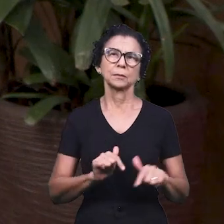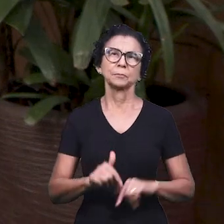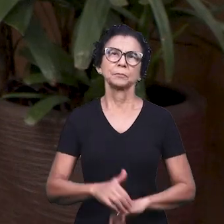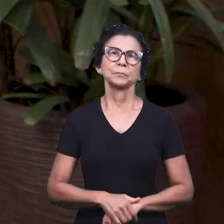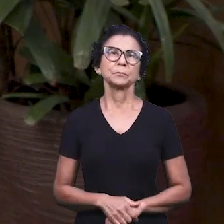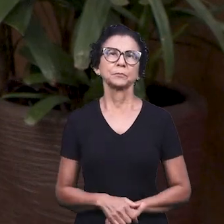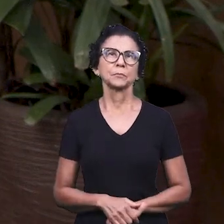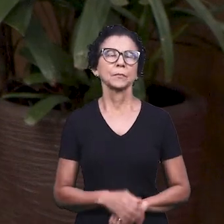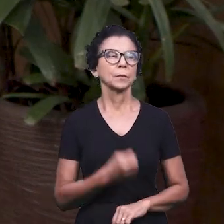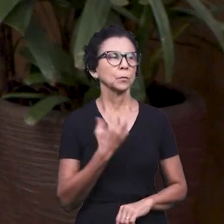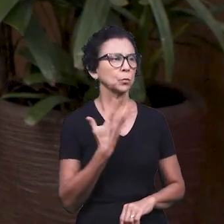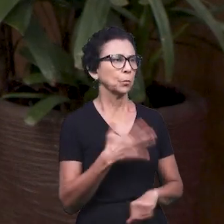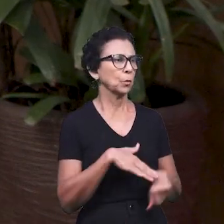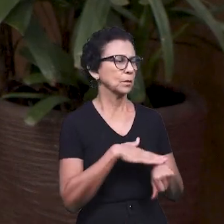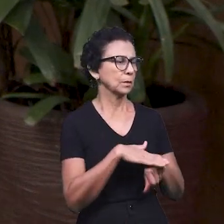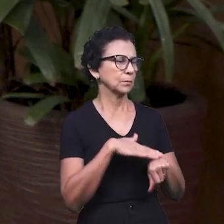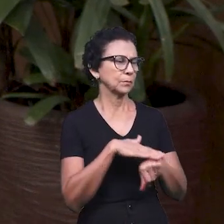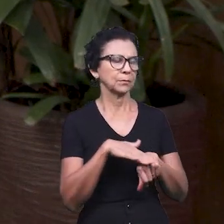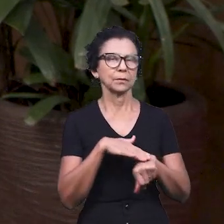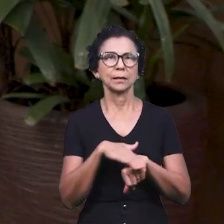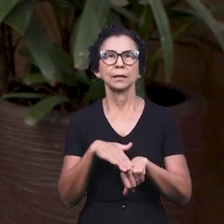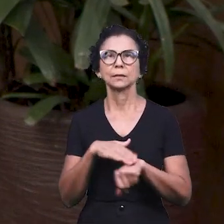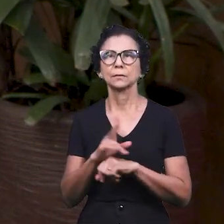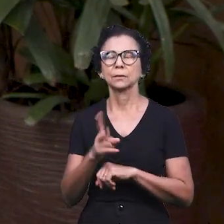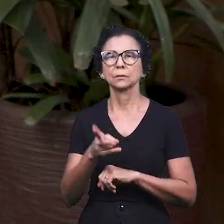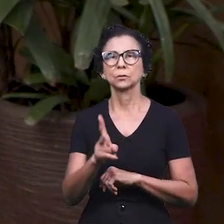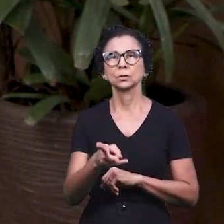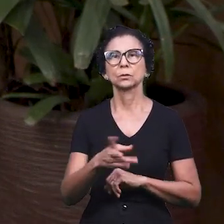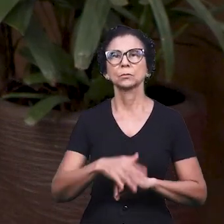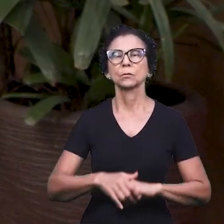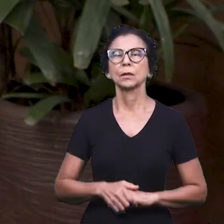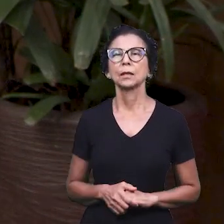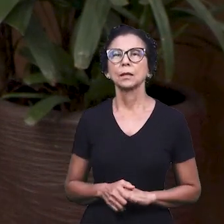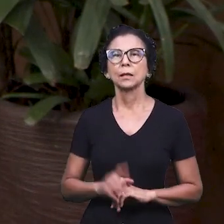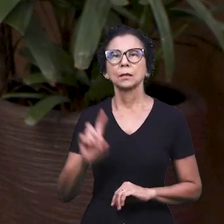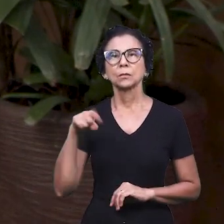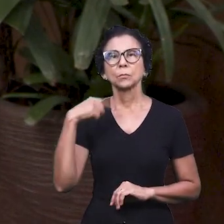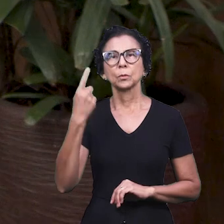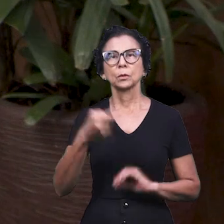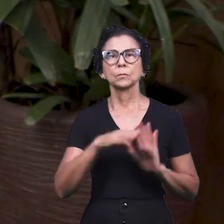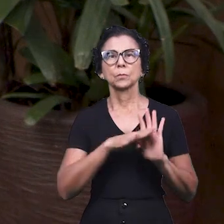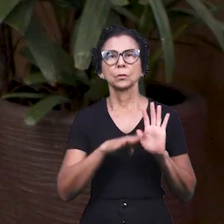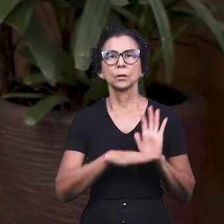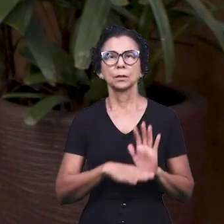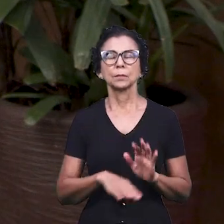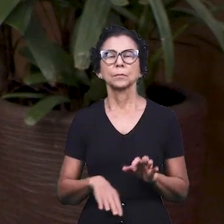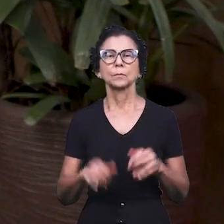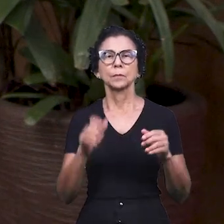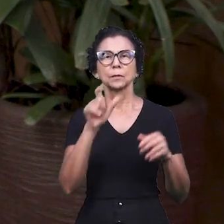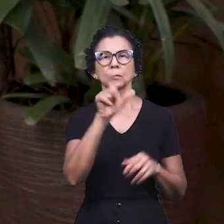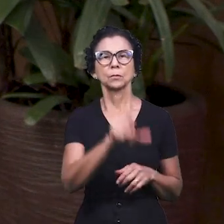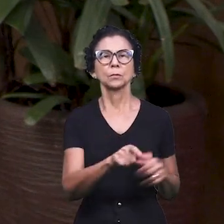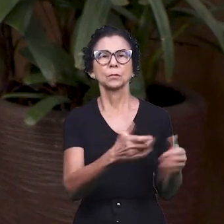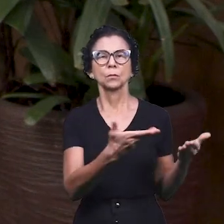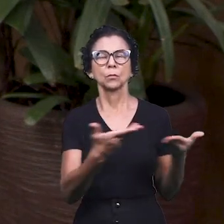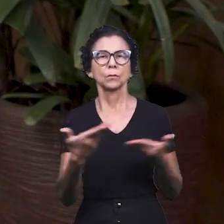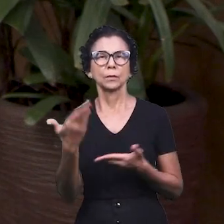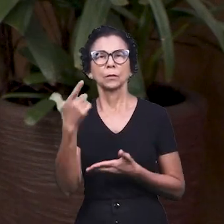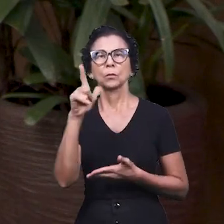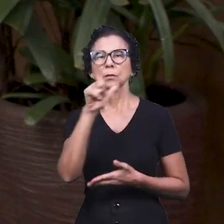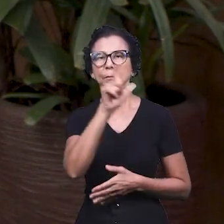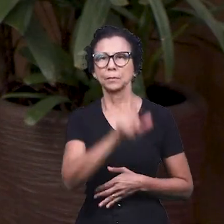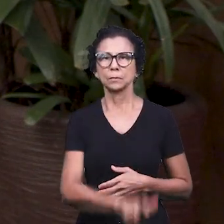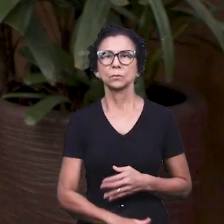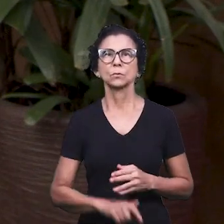participação. A Ana Paula e a Neide, nós continuaremos aqui para o próximo episódio. Agradecemos a vocês por essa